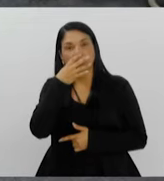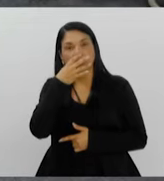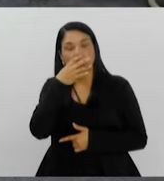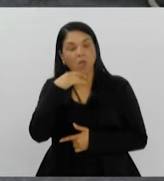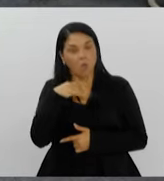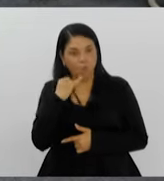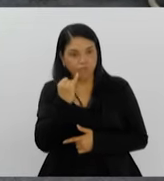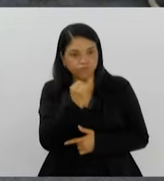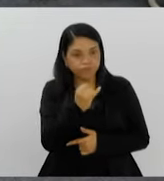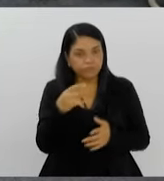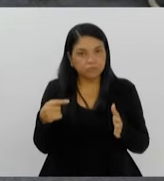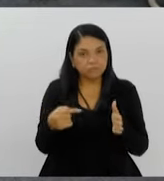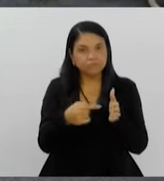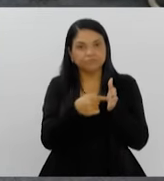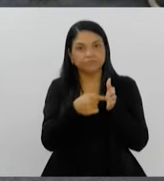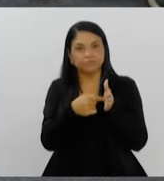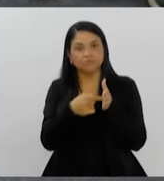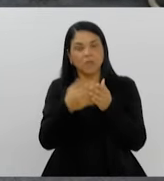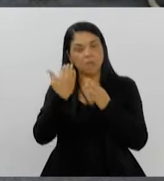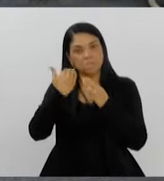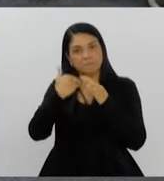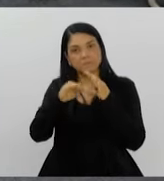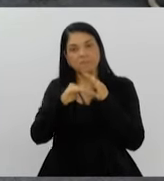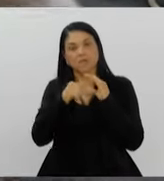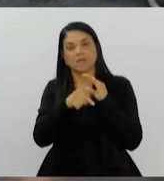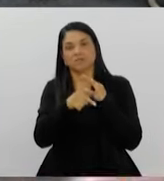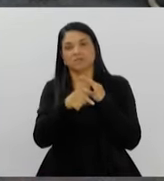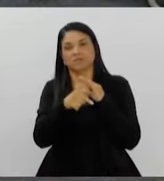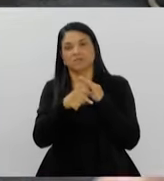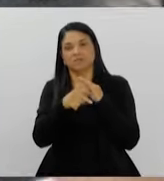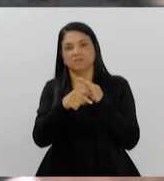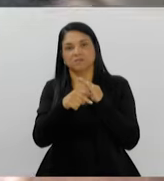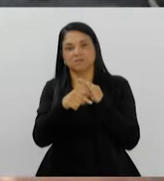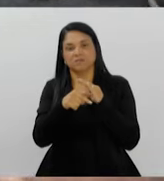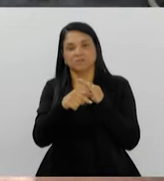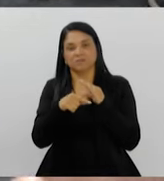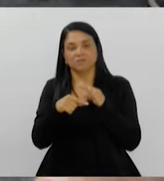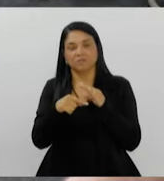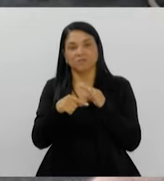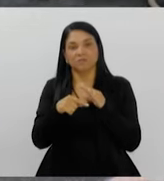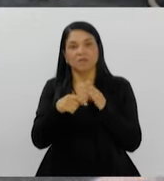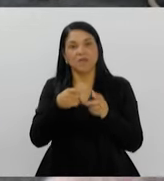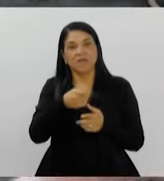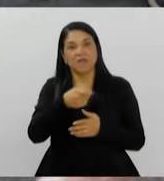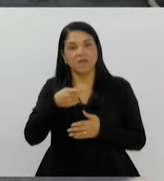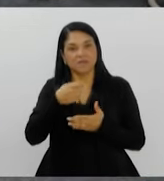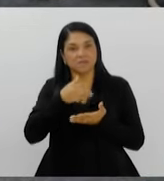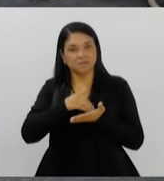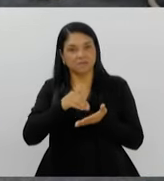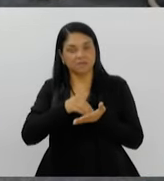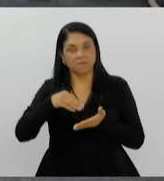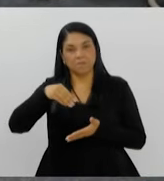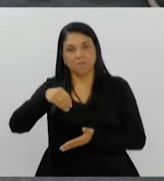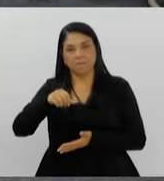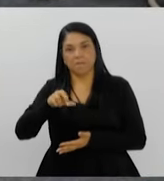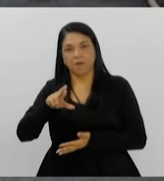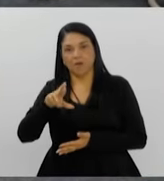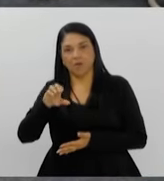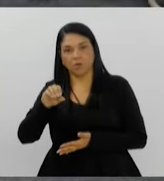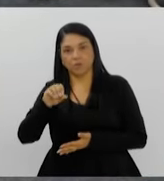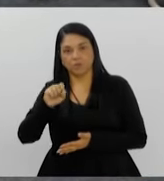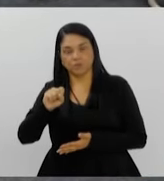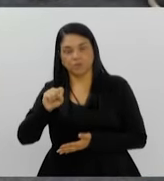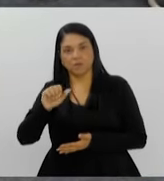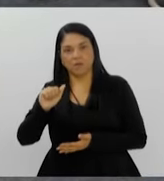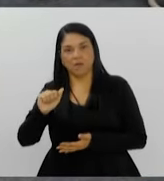que eu falei e mandei uma mensagem para o nosso ex-secretário Marcos Amim de